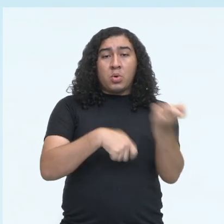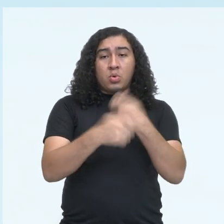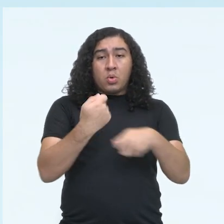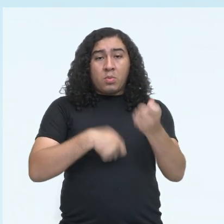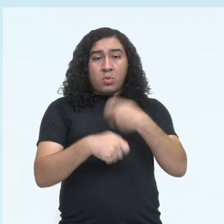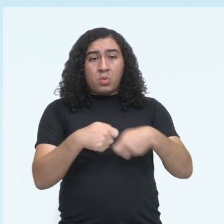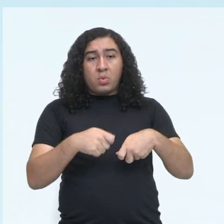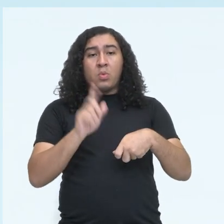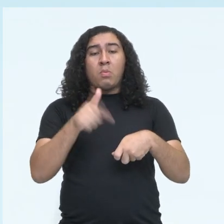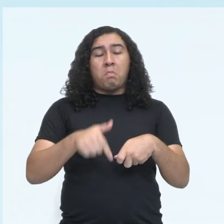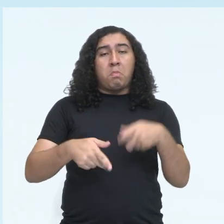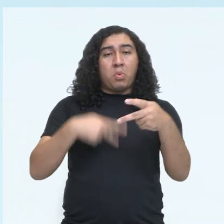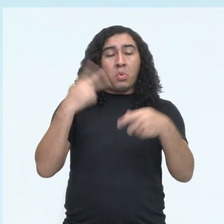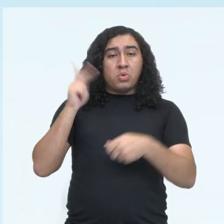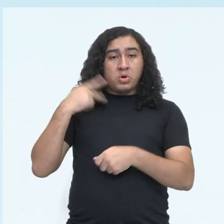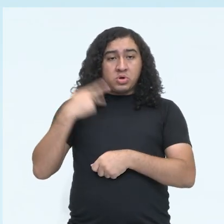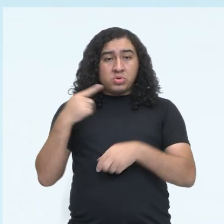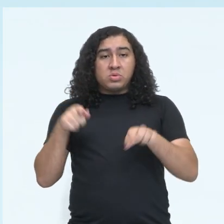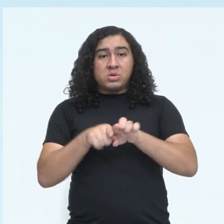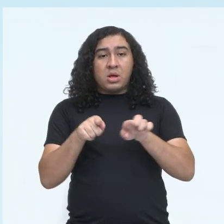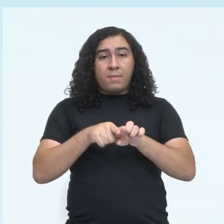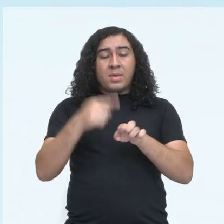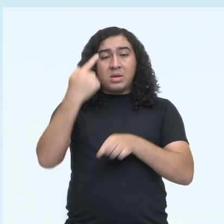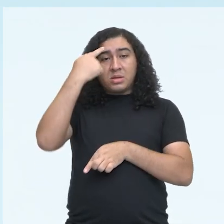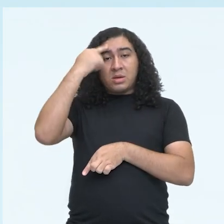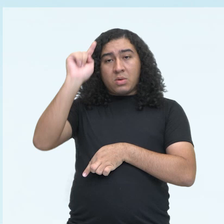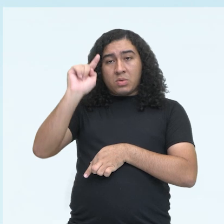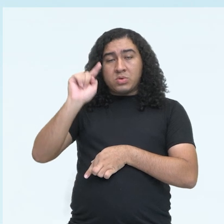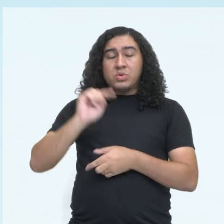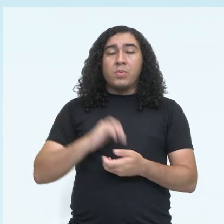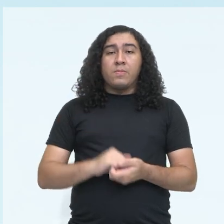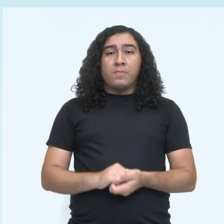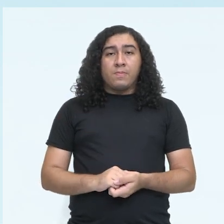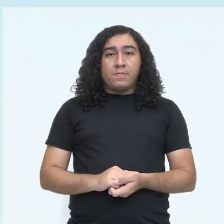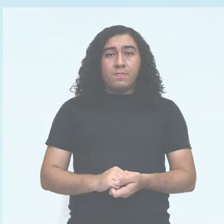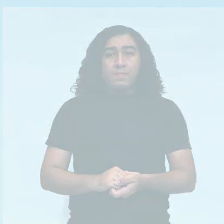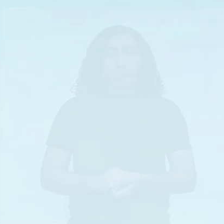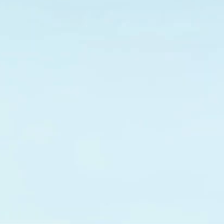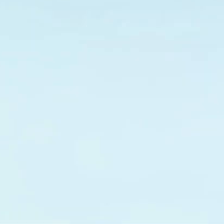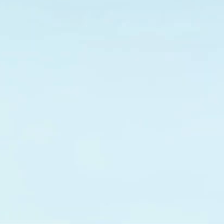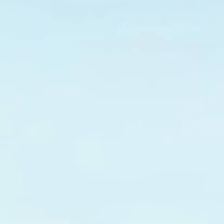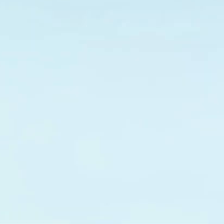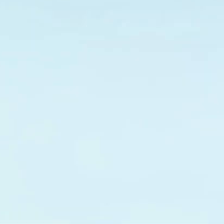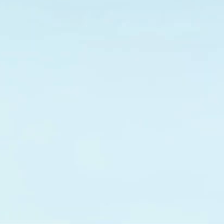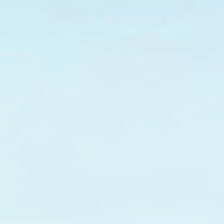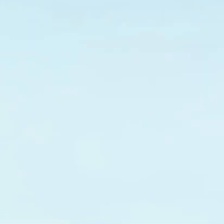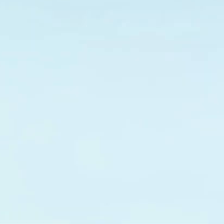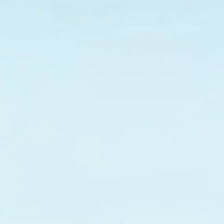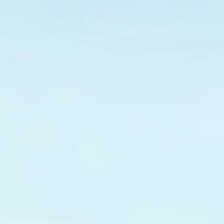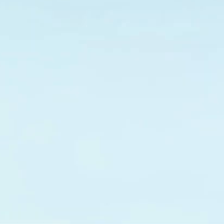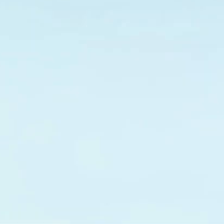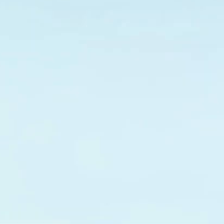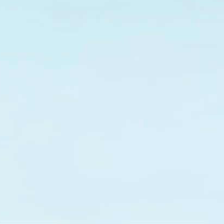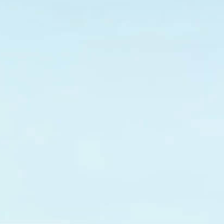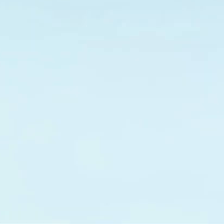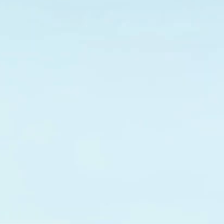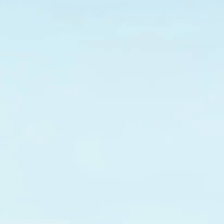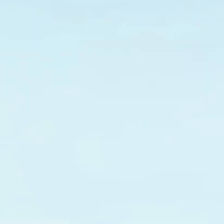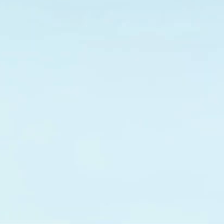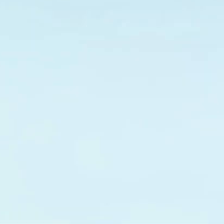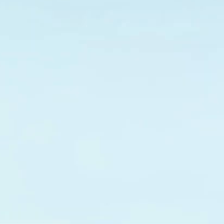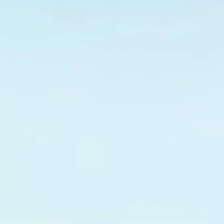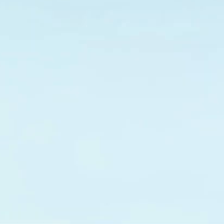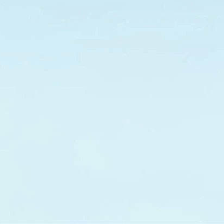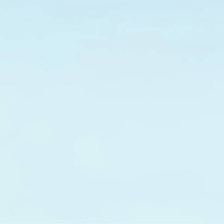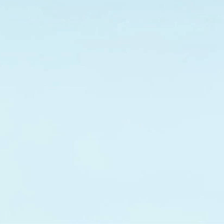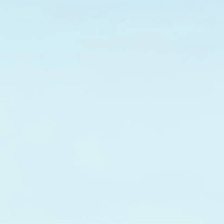econômico, político, ideológico e político. Olha só, Bobbio, lá em